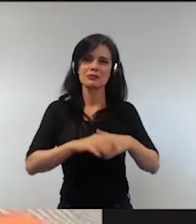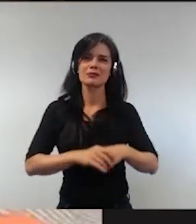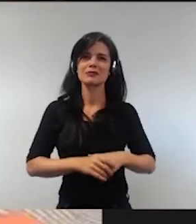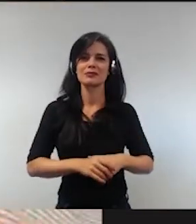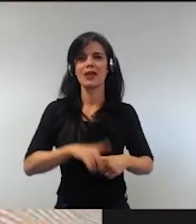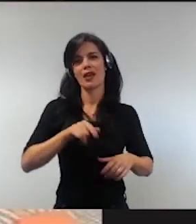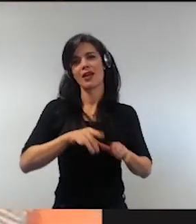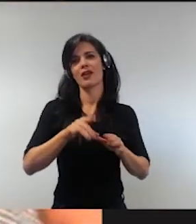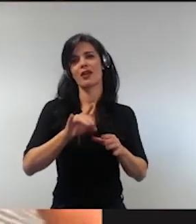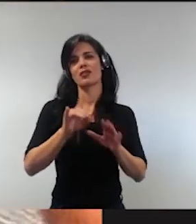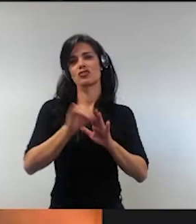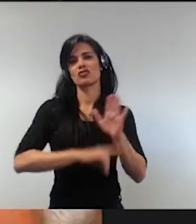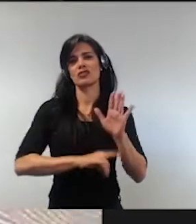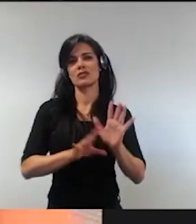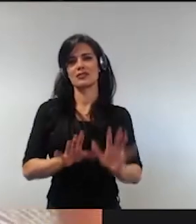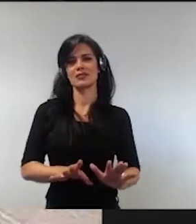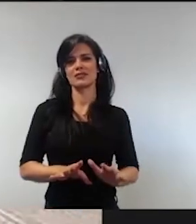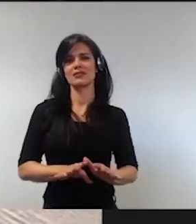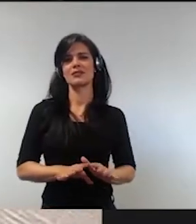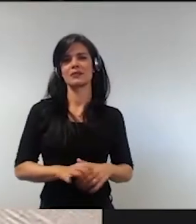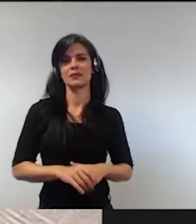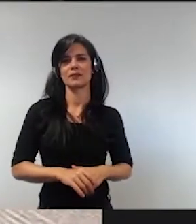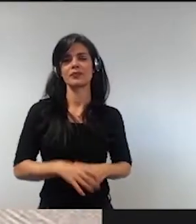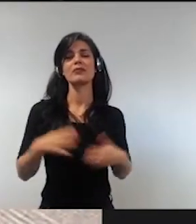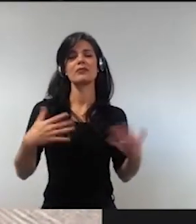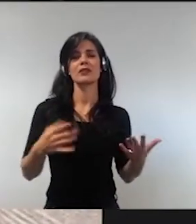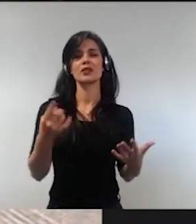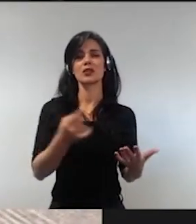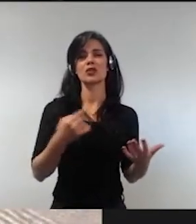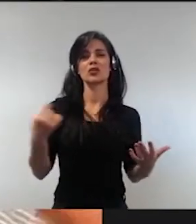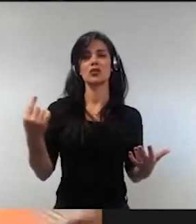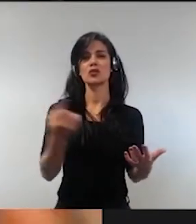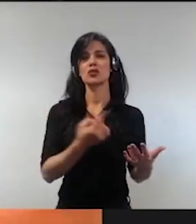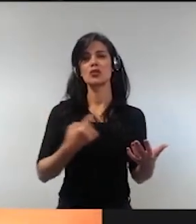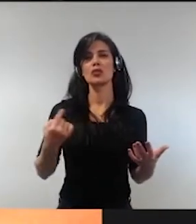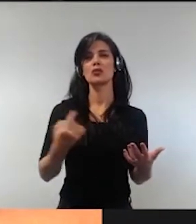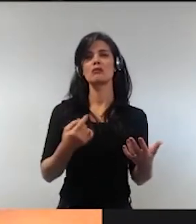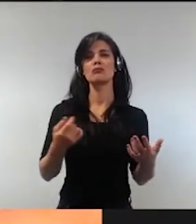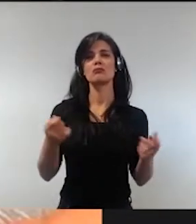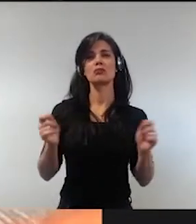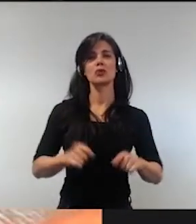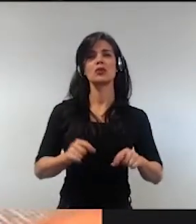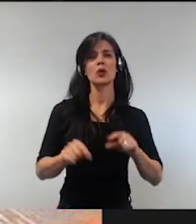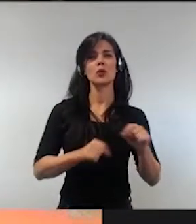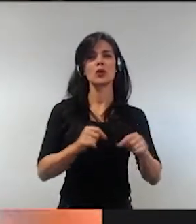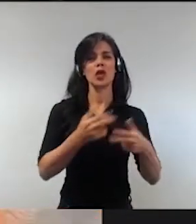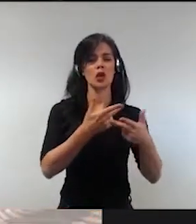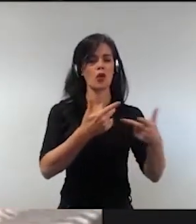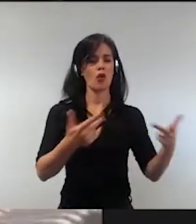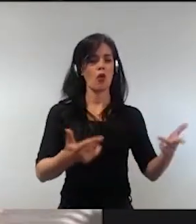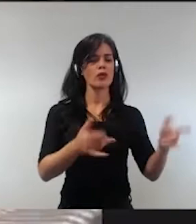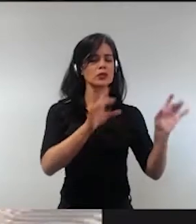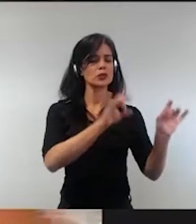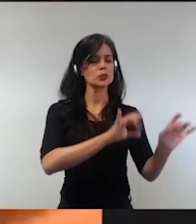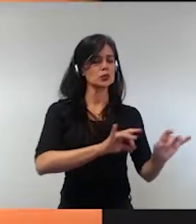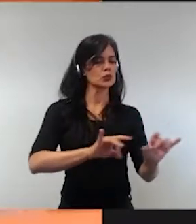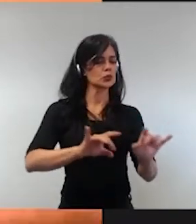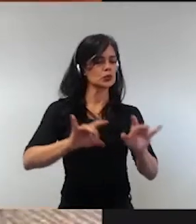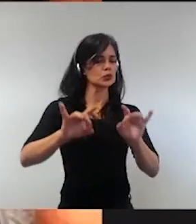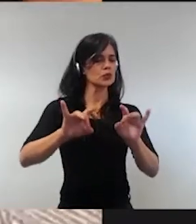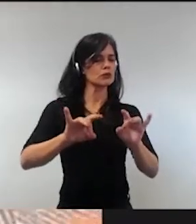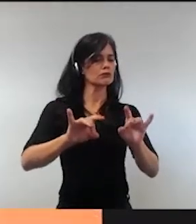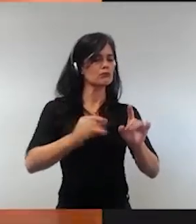exatamente essa possibilidade de nós tornarmos estranho aquilo que é familiar e,